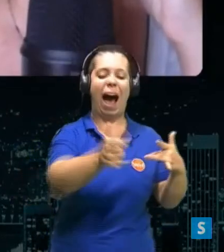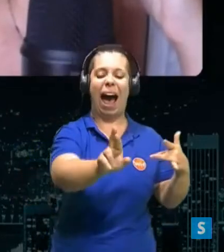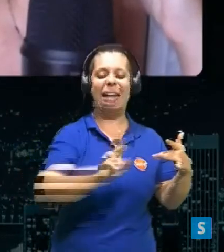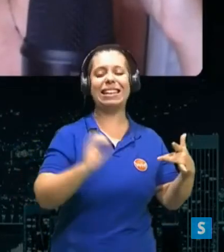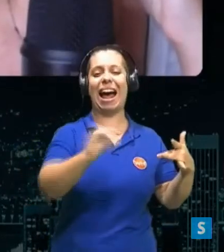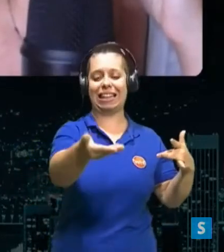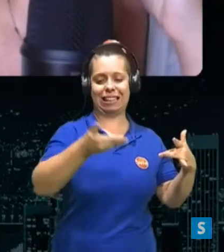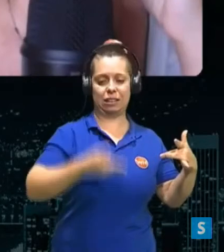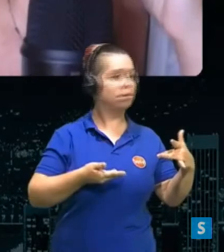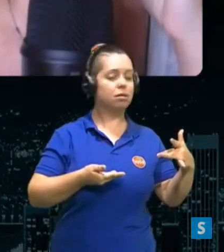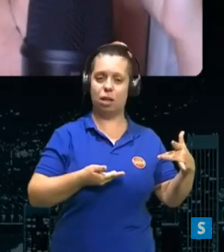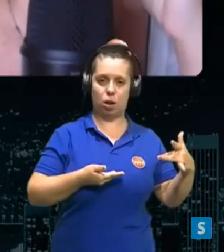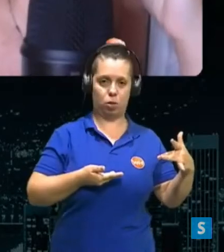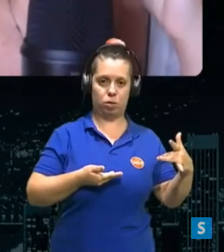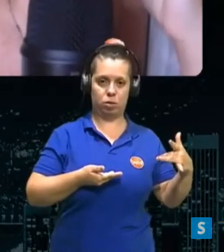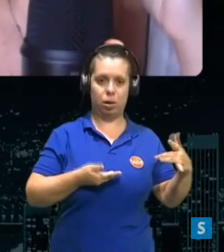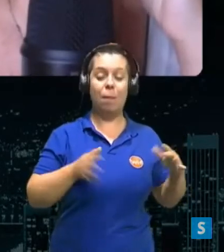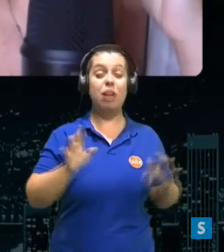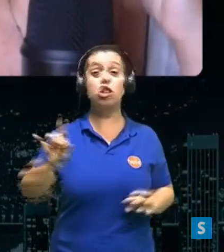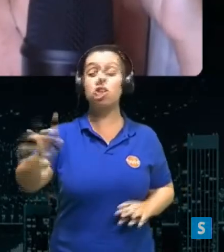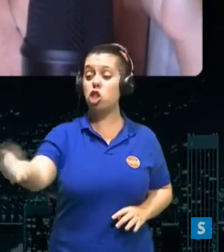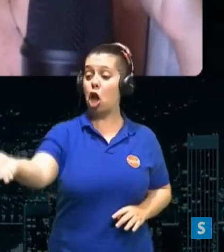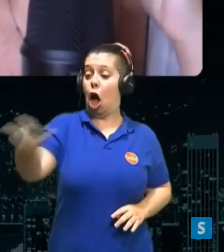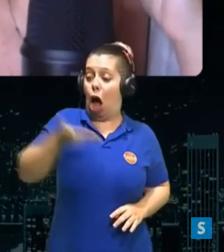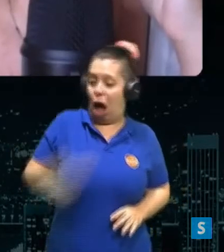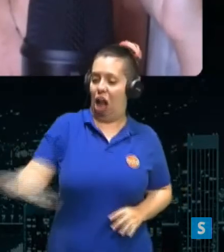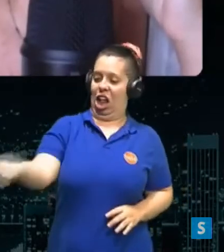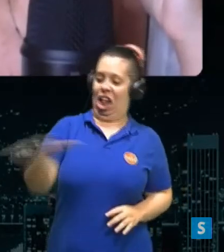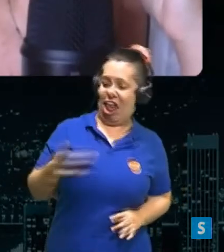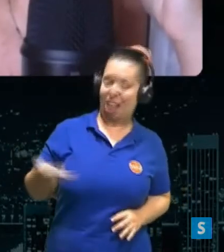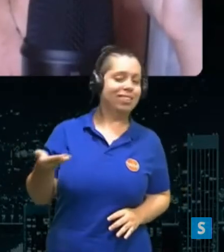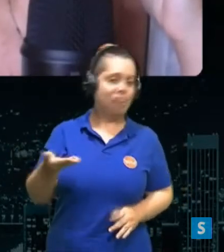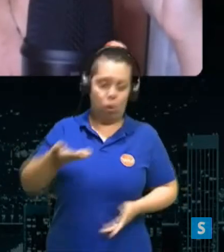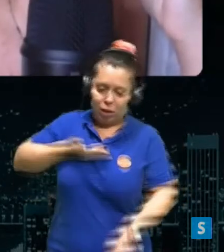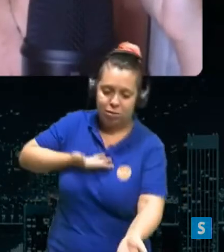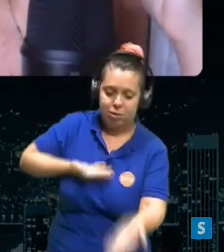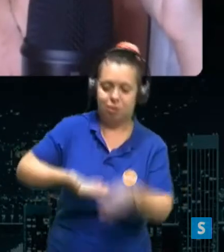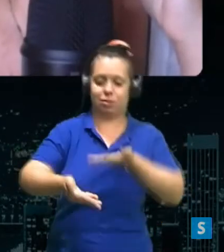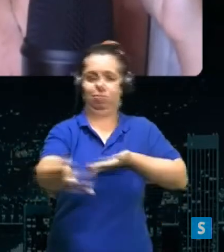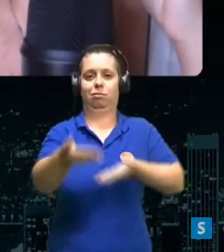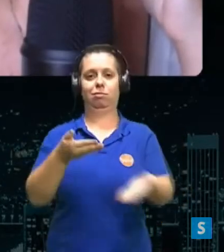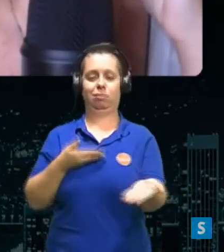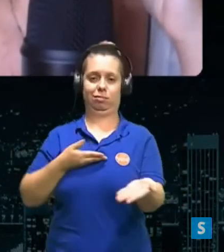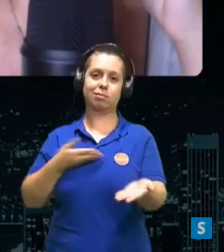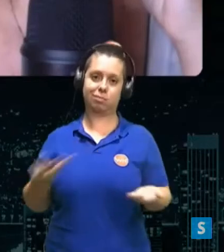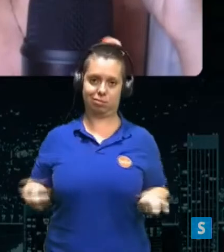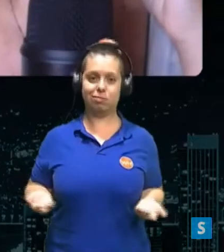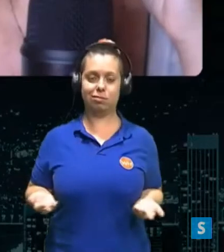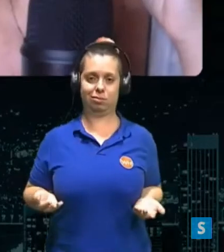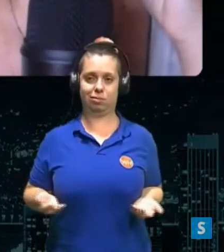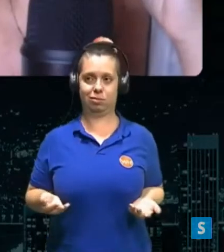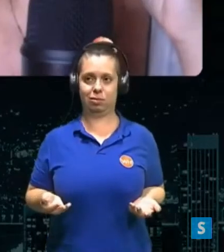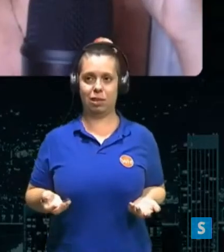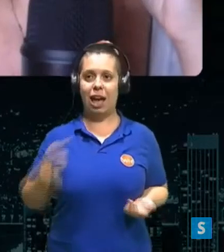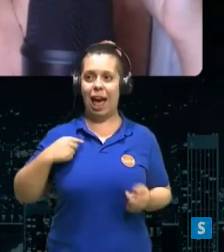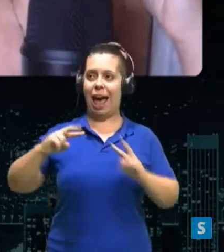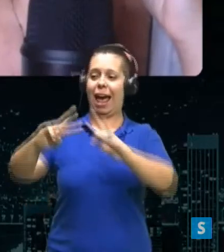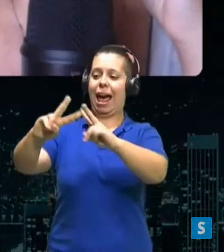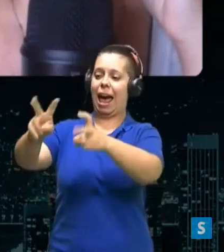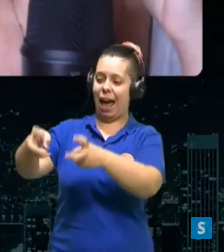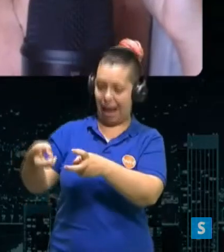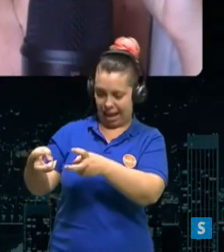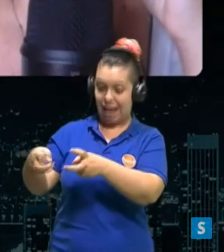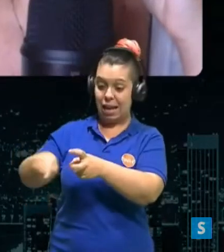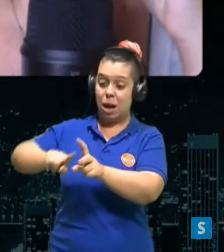retornar e também não é só retorno financeiro na verdade é o retorno financeiro mais